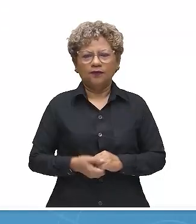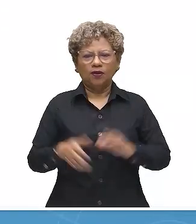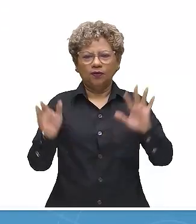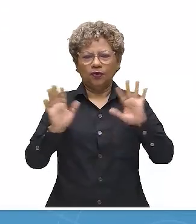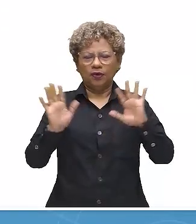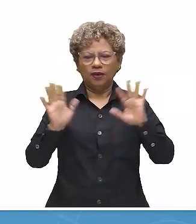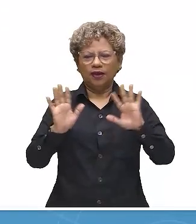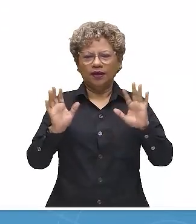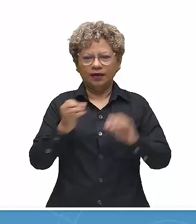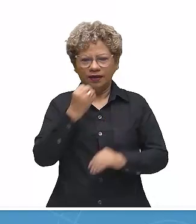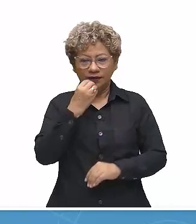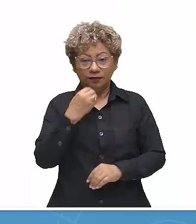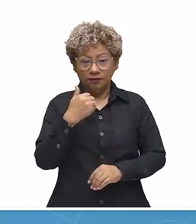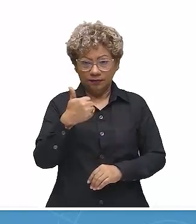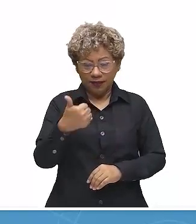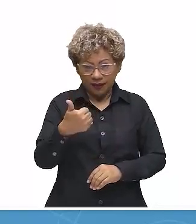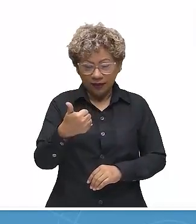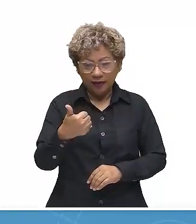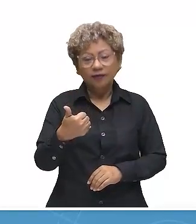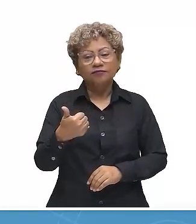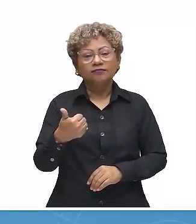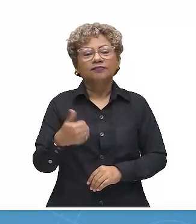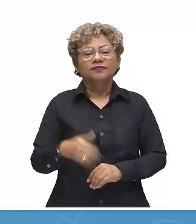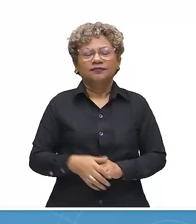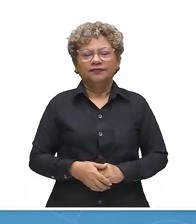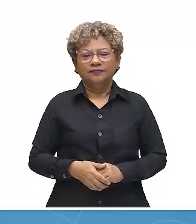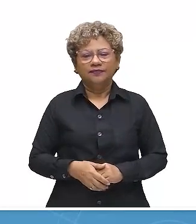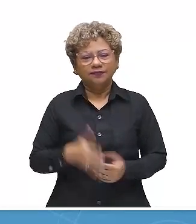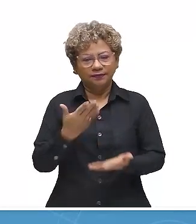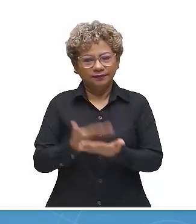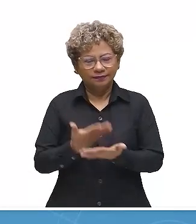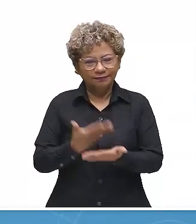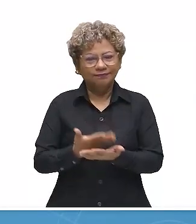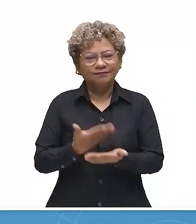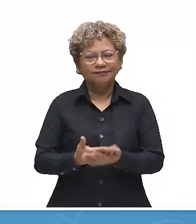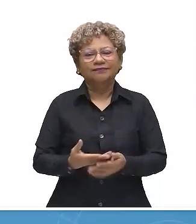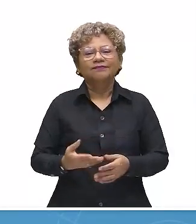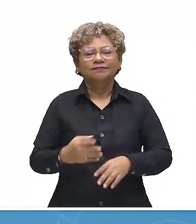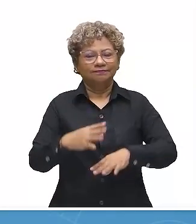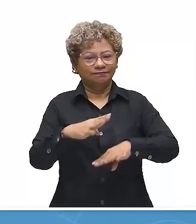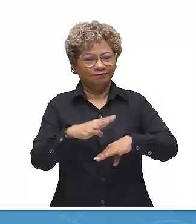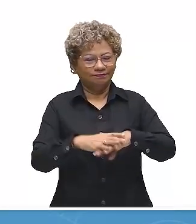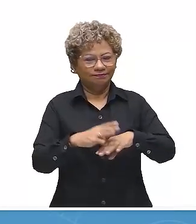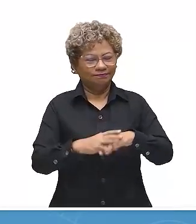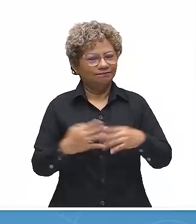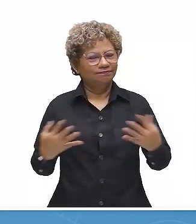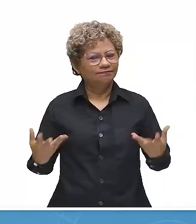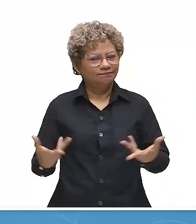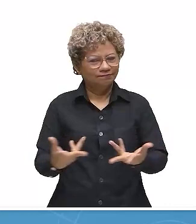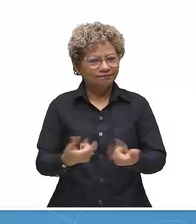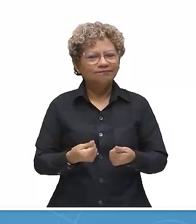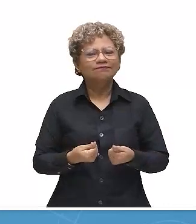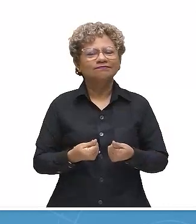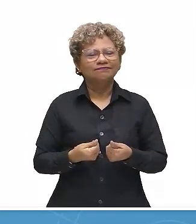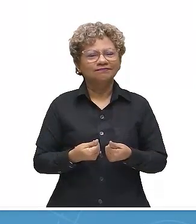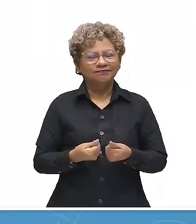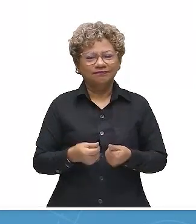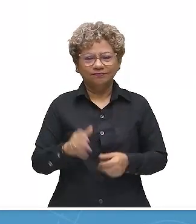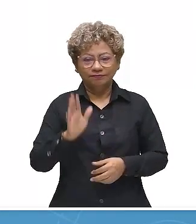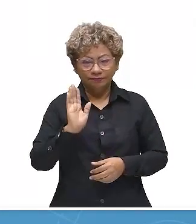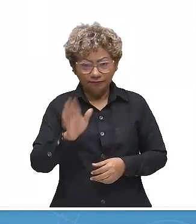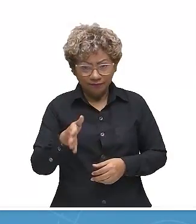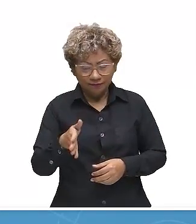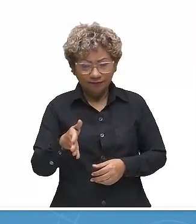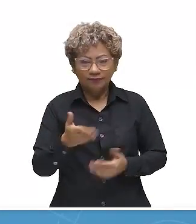Olá a todos, sejam todos bem-vindos a mais uma aula de matemática. Muito bem, vocês tiveram aí uma aula de